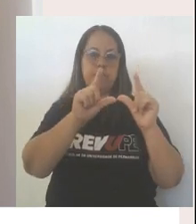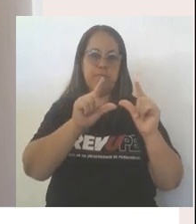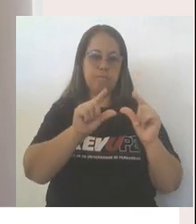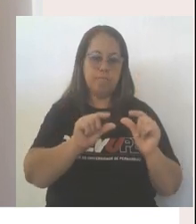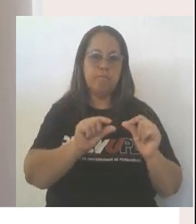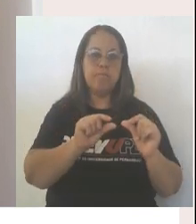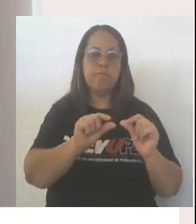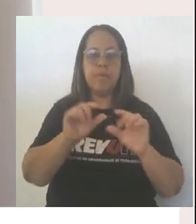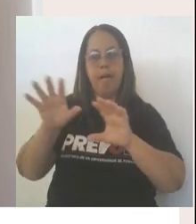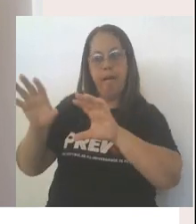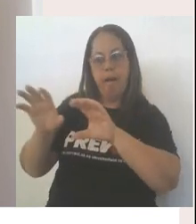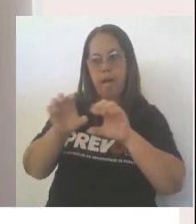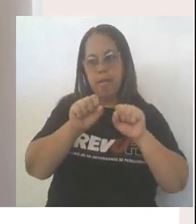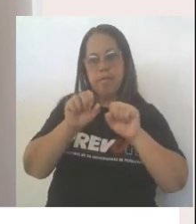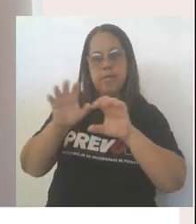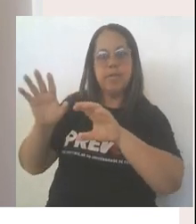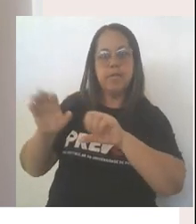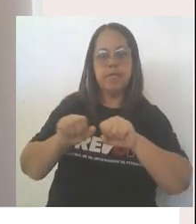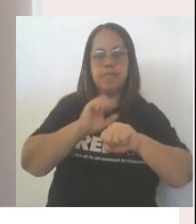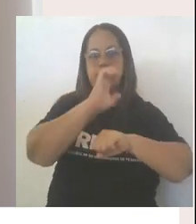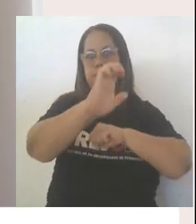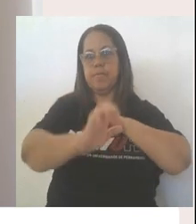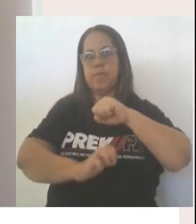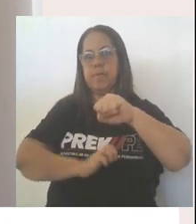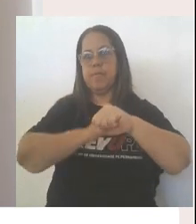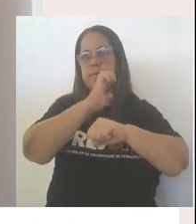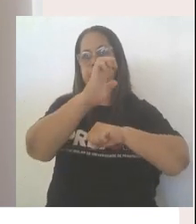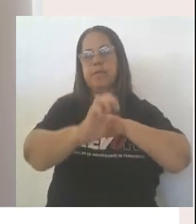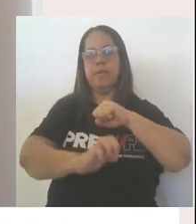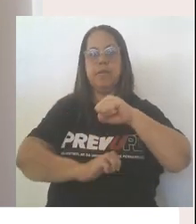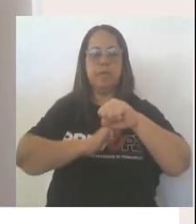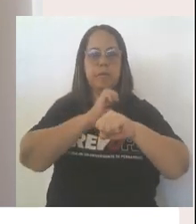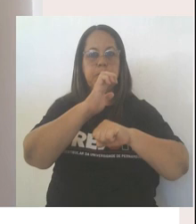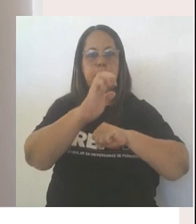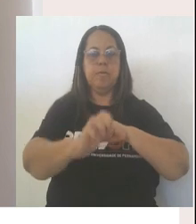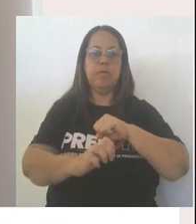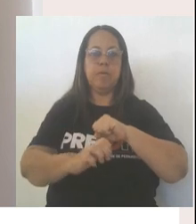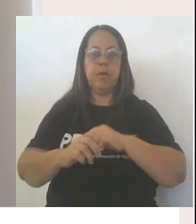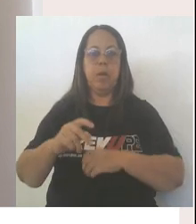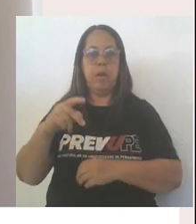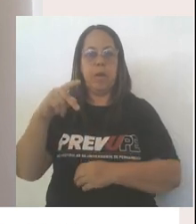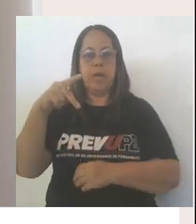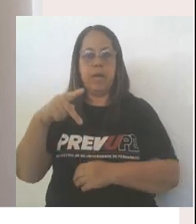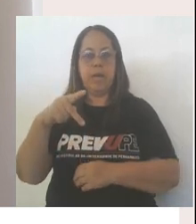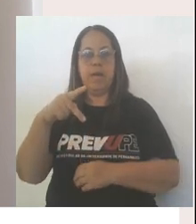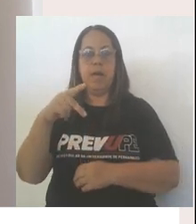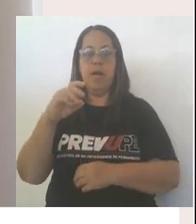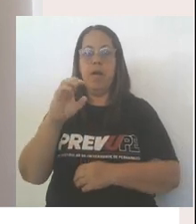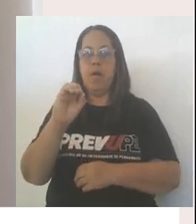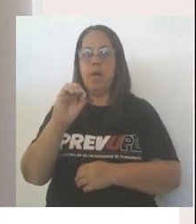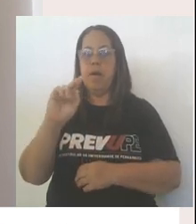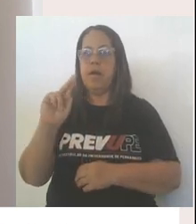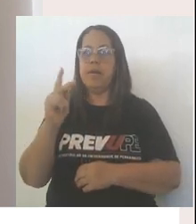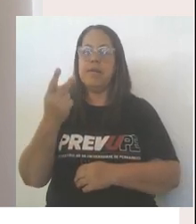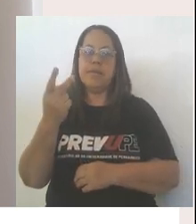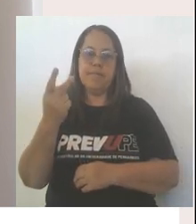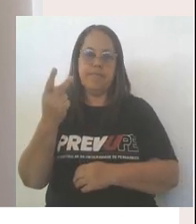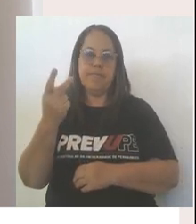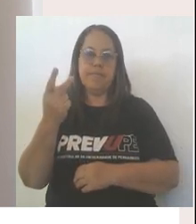aceitando os elétrons. E, enquanto isso, o hidróxido de potássio, KOH, atua como um